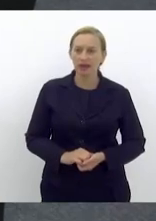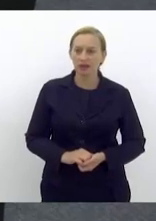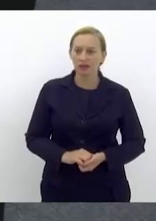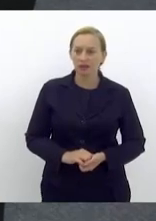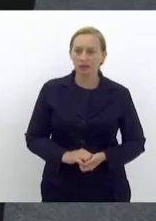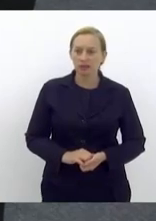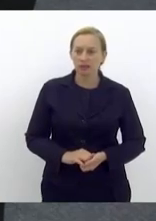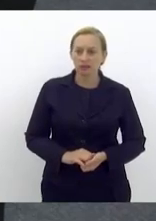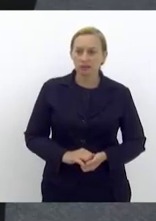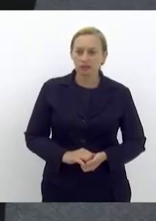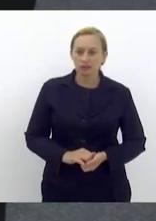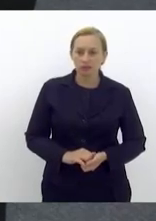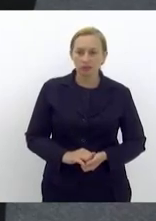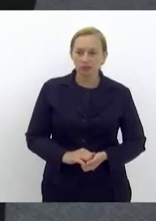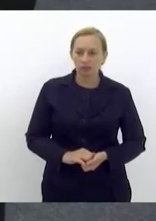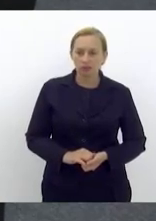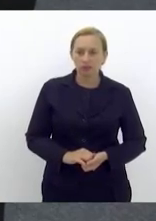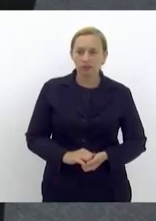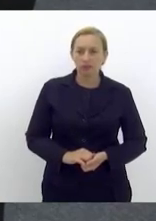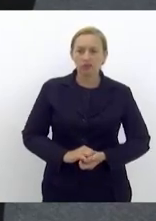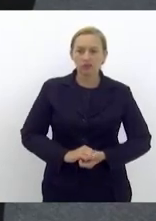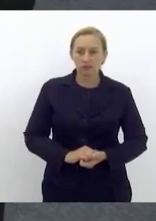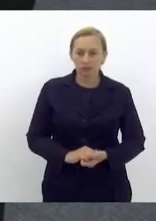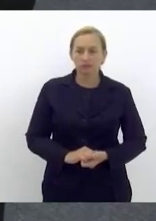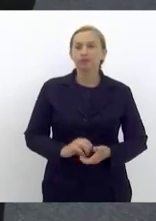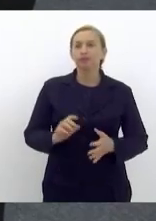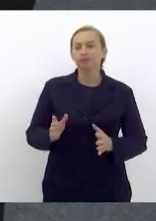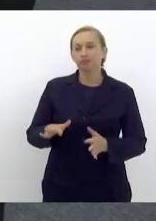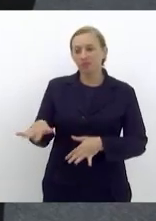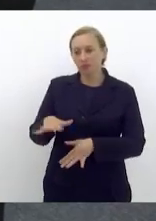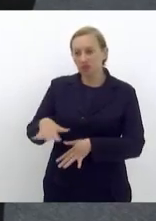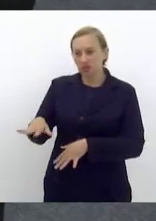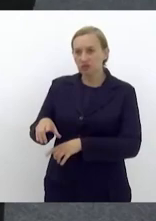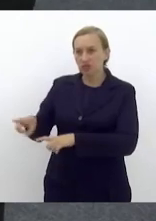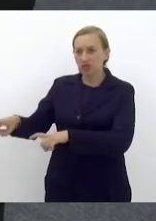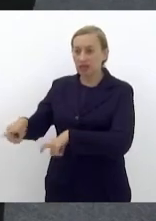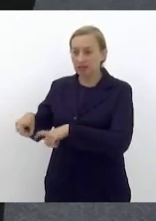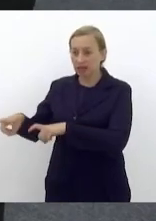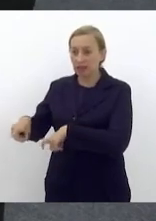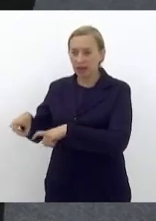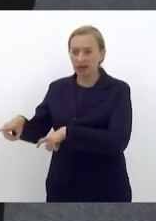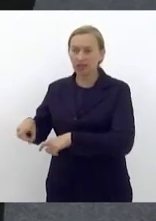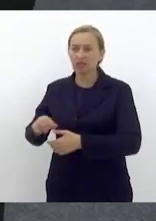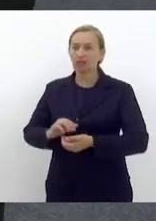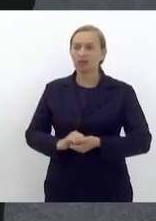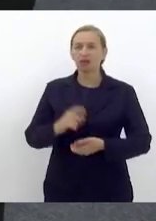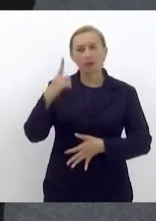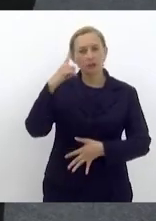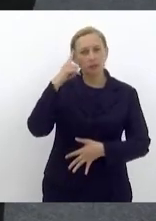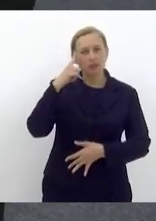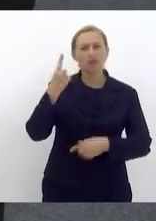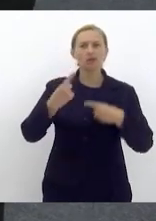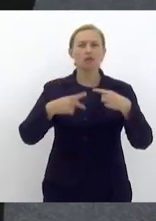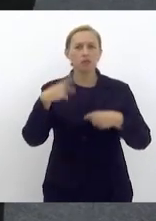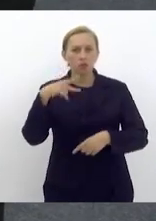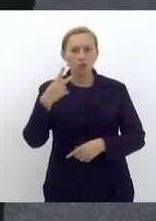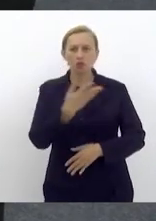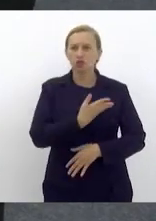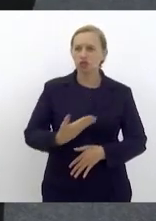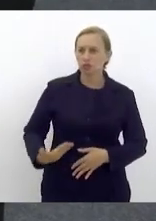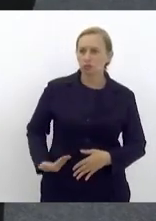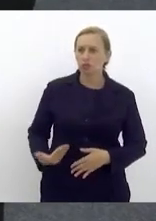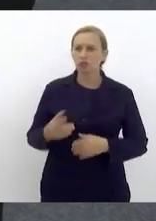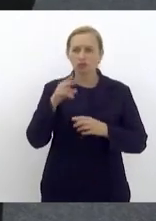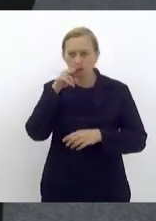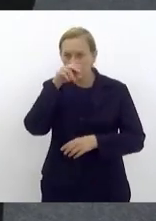relativas às mulheres das áreas rurais não eram acolhidas quando você pensa política pública de